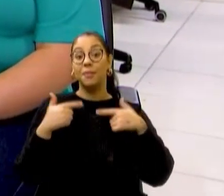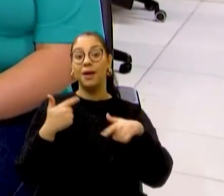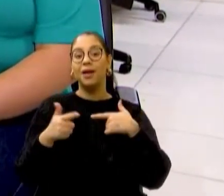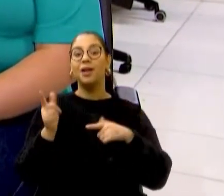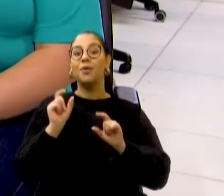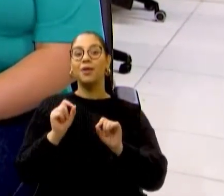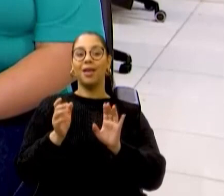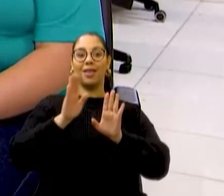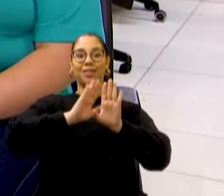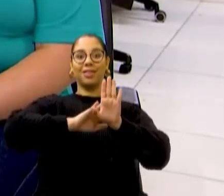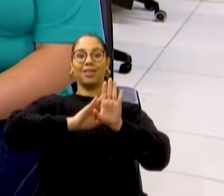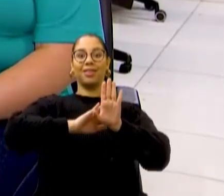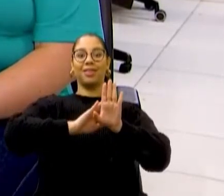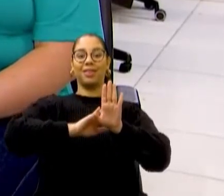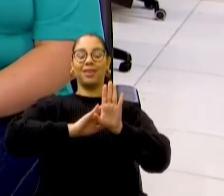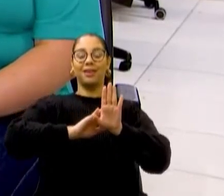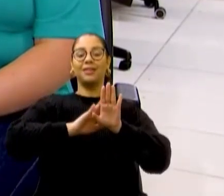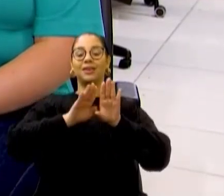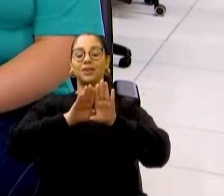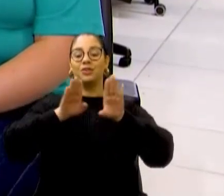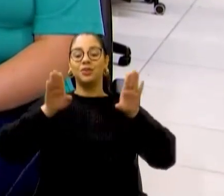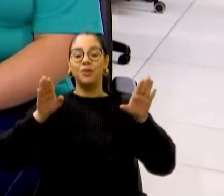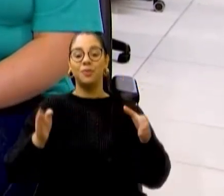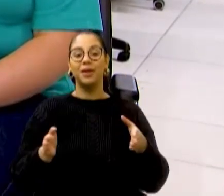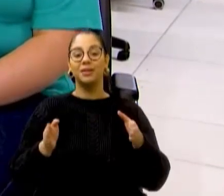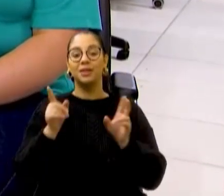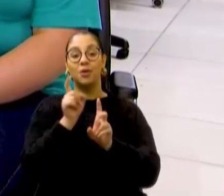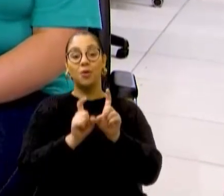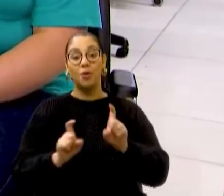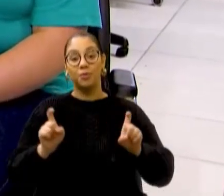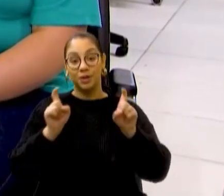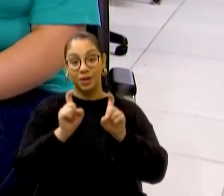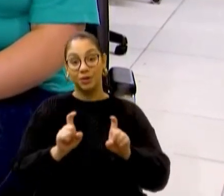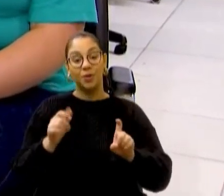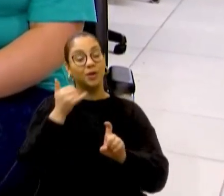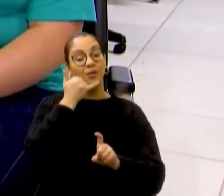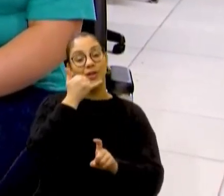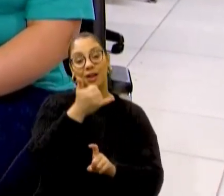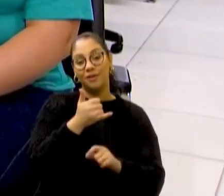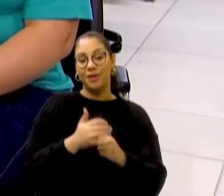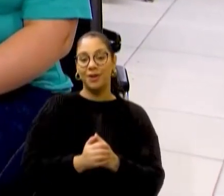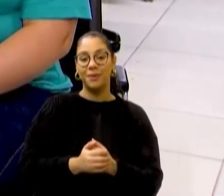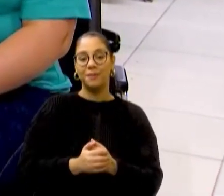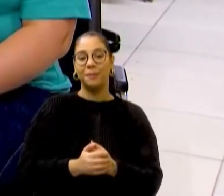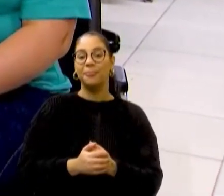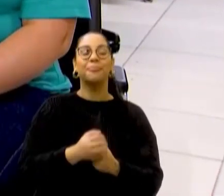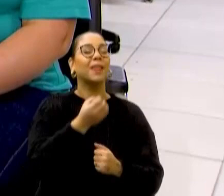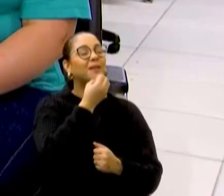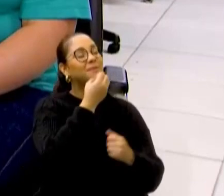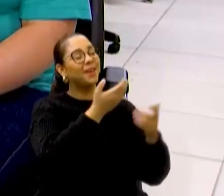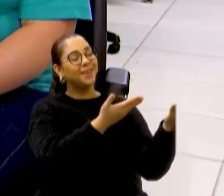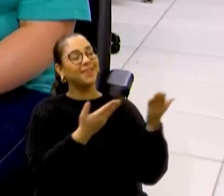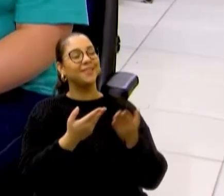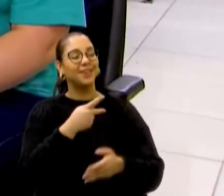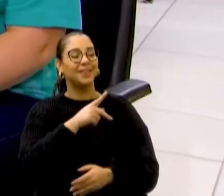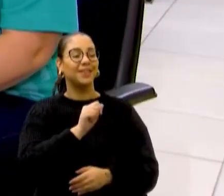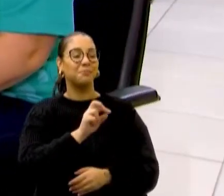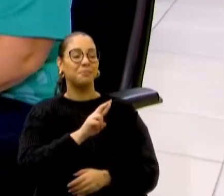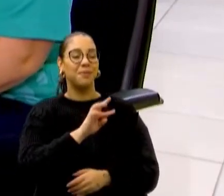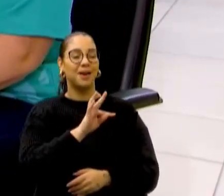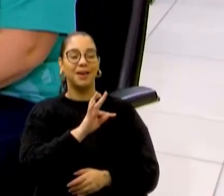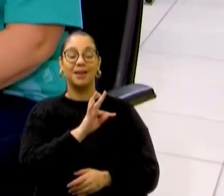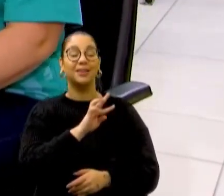trabalham com isso ficam escondidinhos atrás de uma mesa um computador e um telefone seja bem-vinda Patrícia